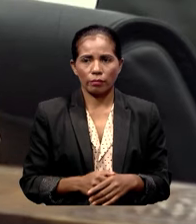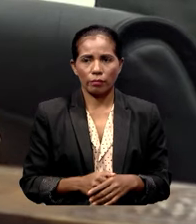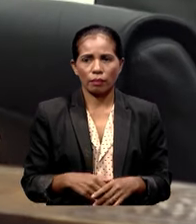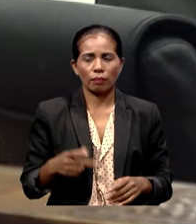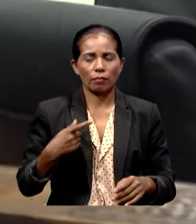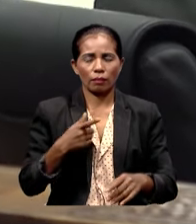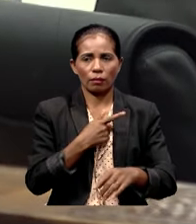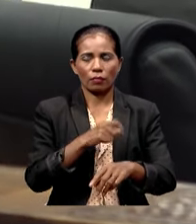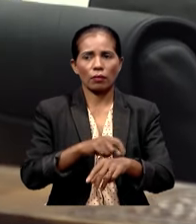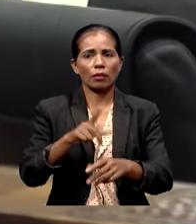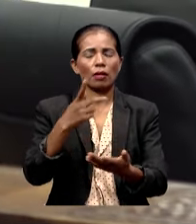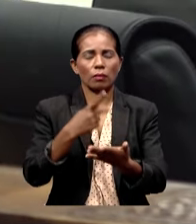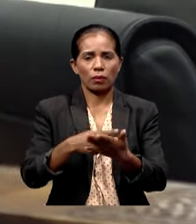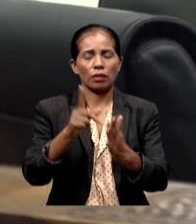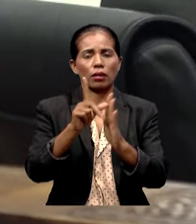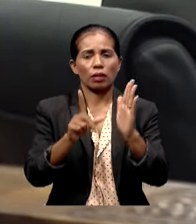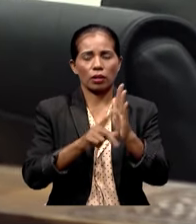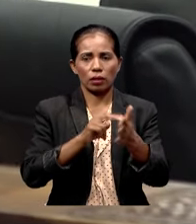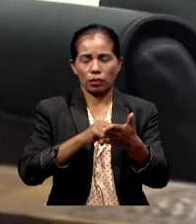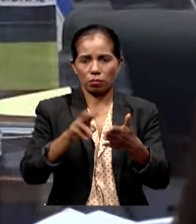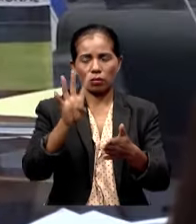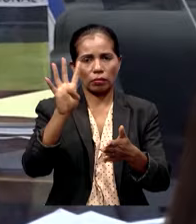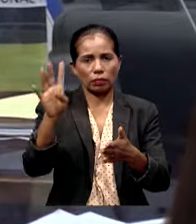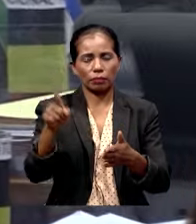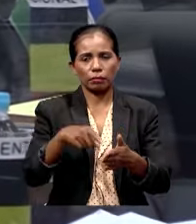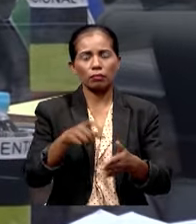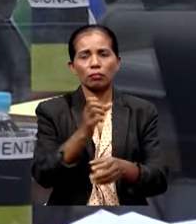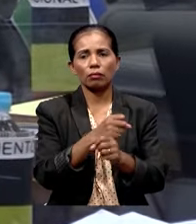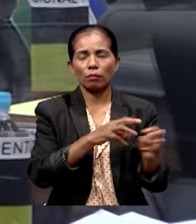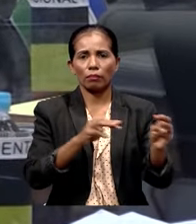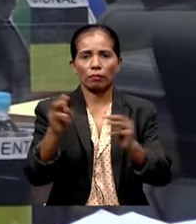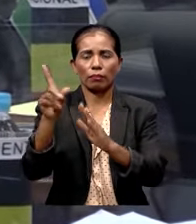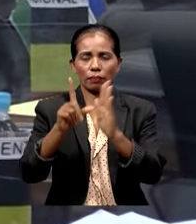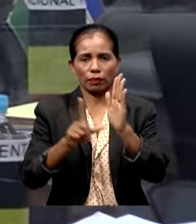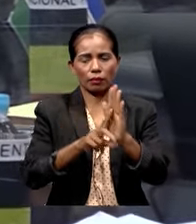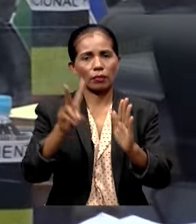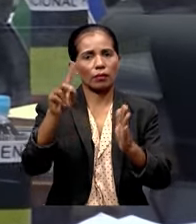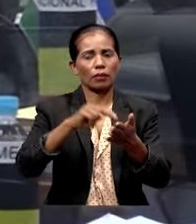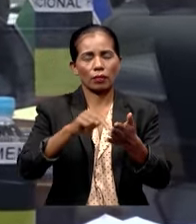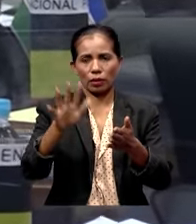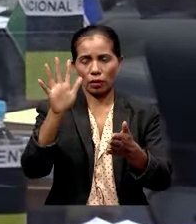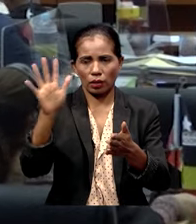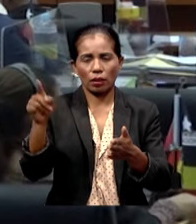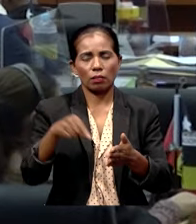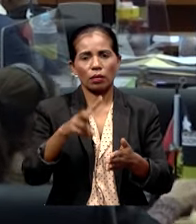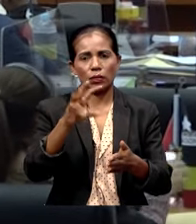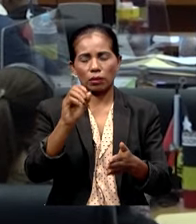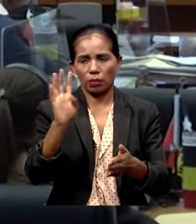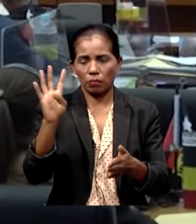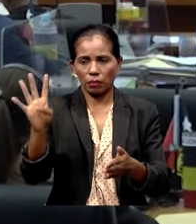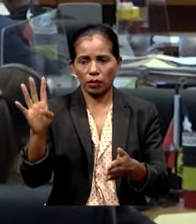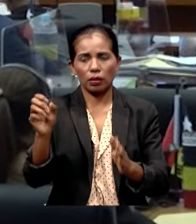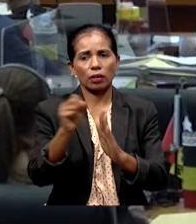Parlamento Nacional aprovou no projeto de lei número 8/6, onde halu alteração da rua para lei número 5/6,